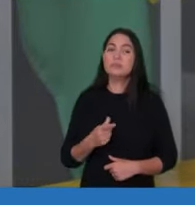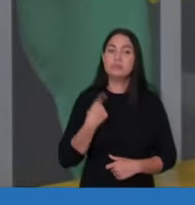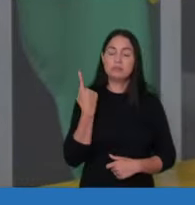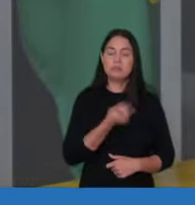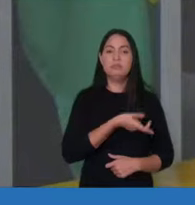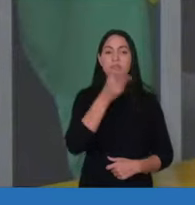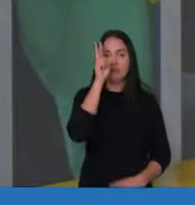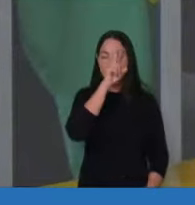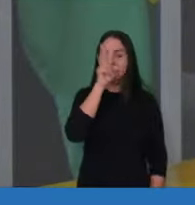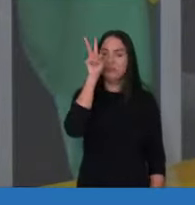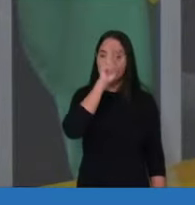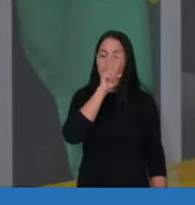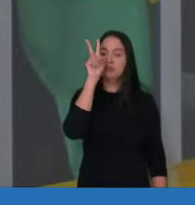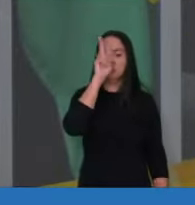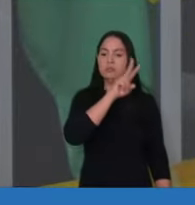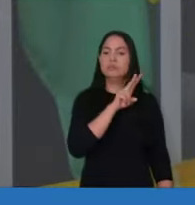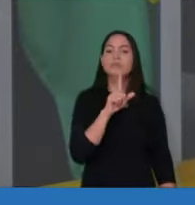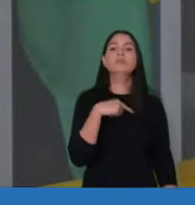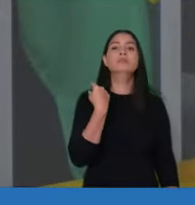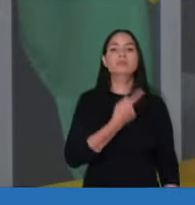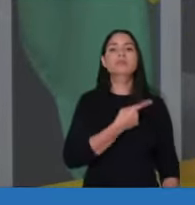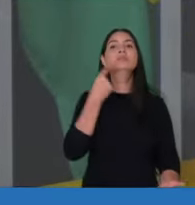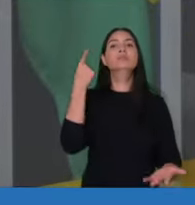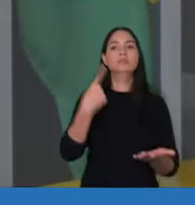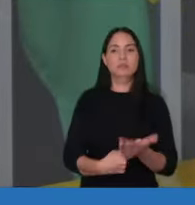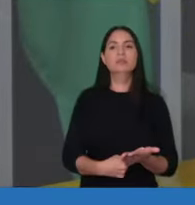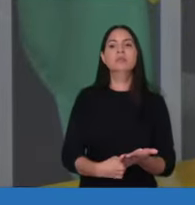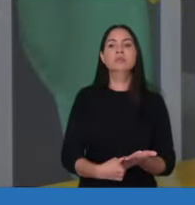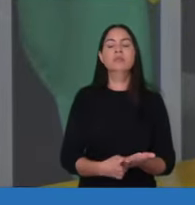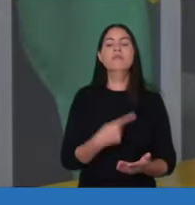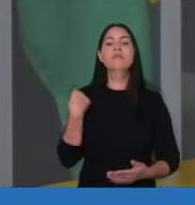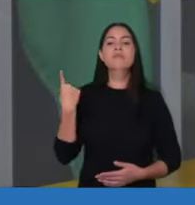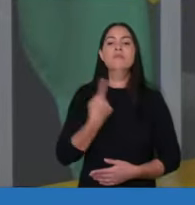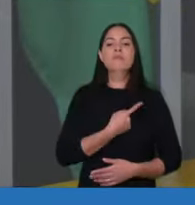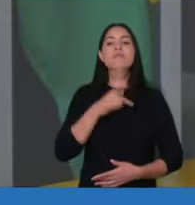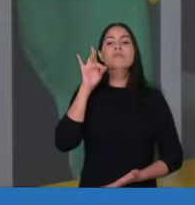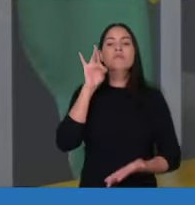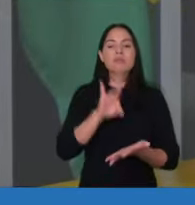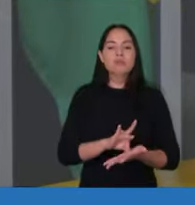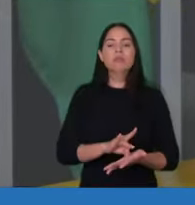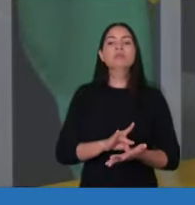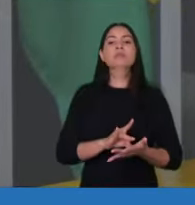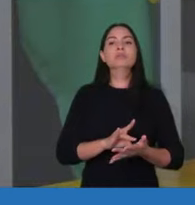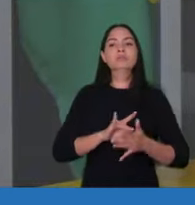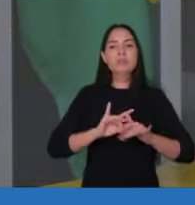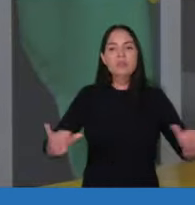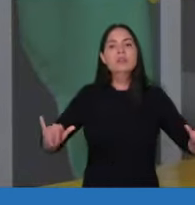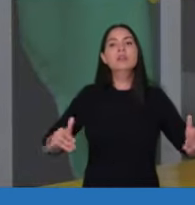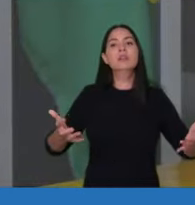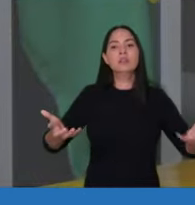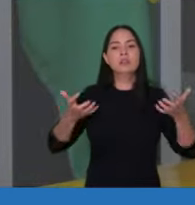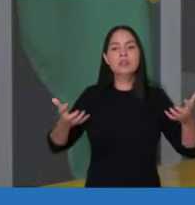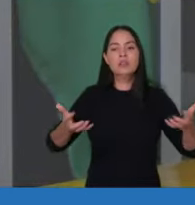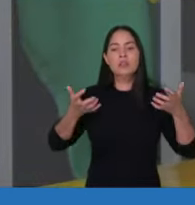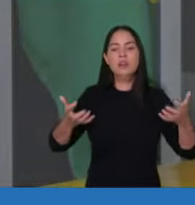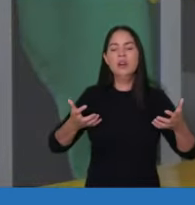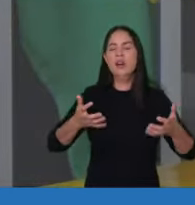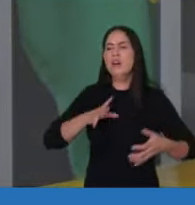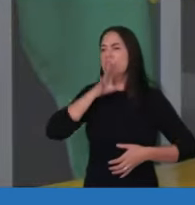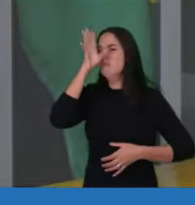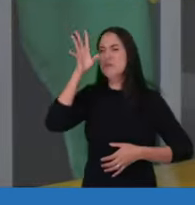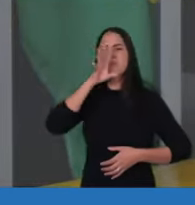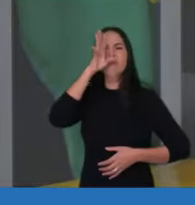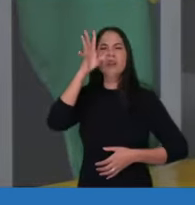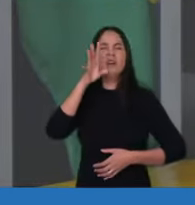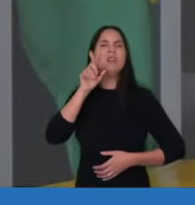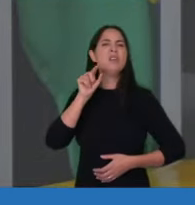a reiterar nosso compromisso na busca da verdade e na pressão ao extremo de que